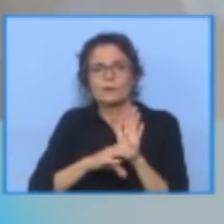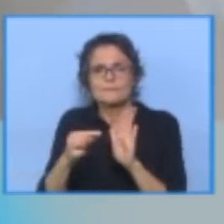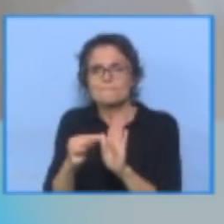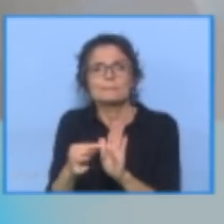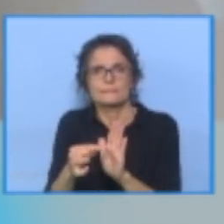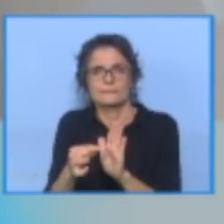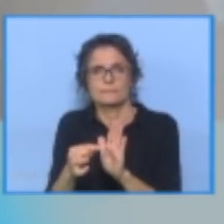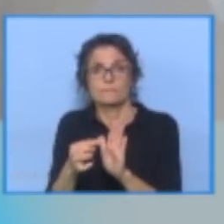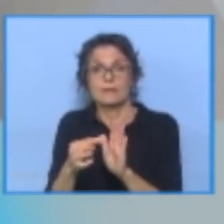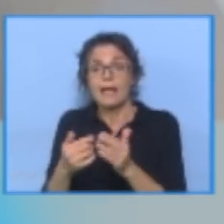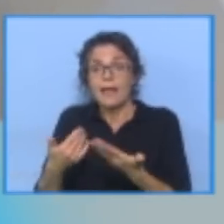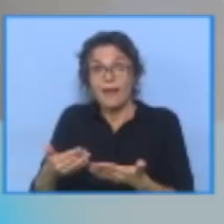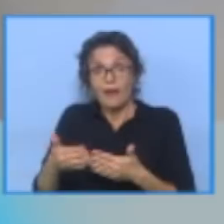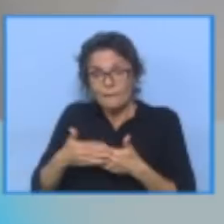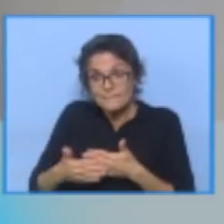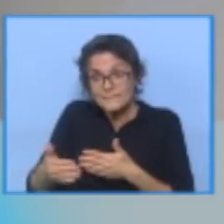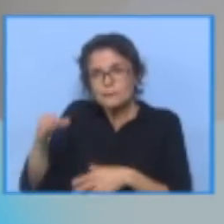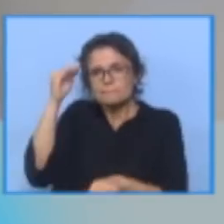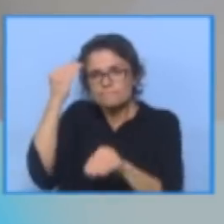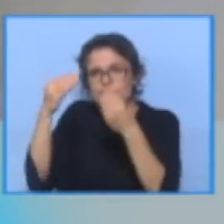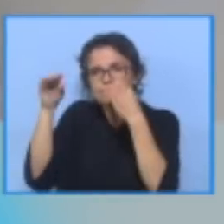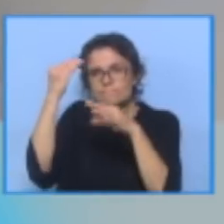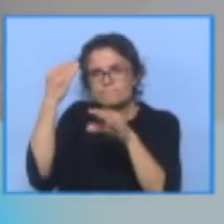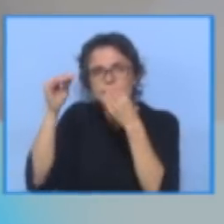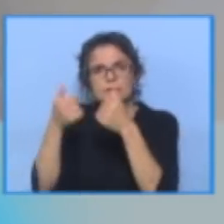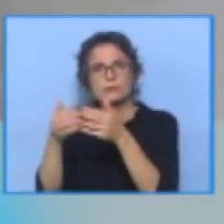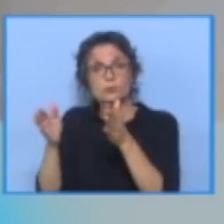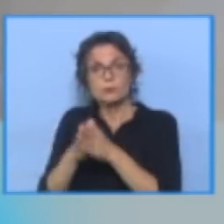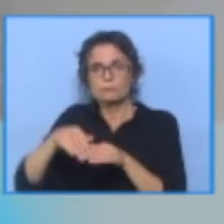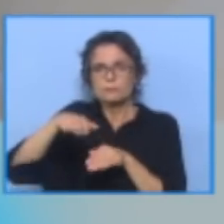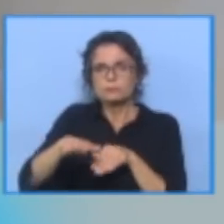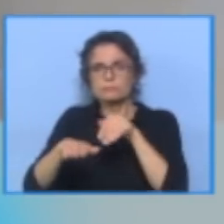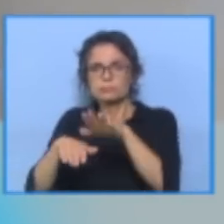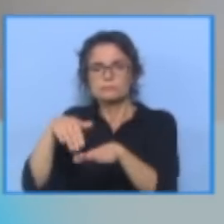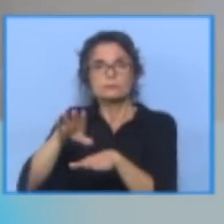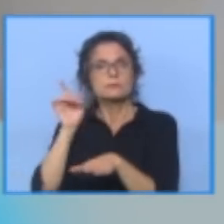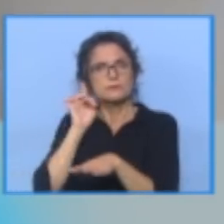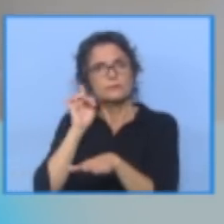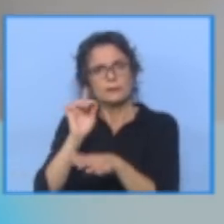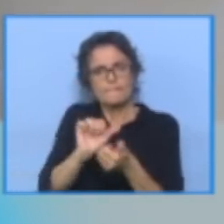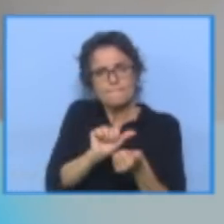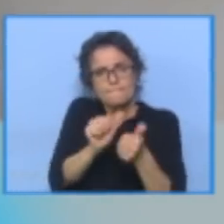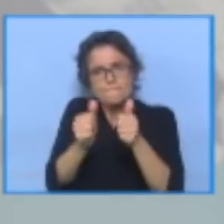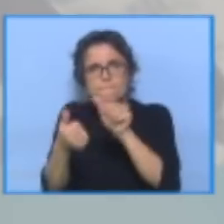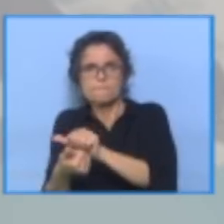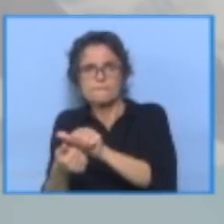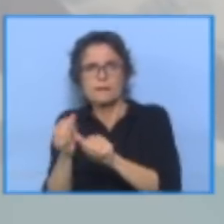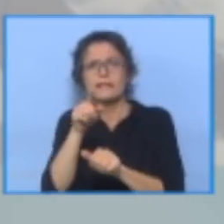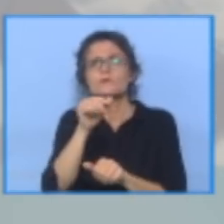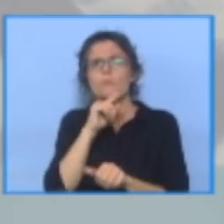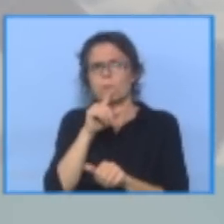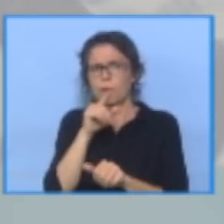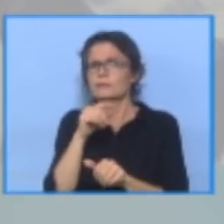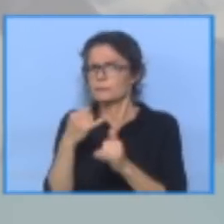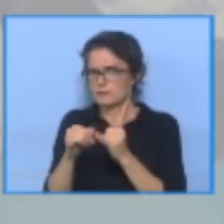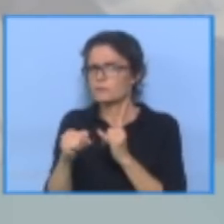É toda uma aprendizagem e aos poucos estão a ser dados passos importantes. E podem levar a excessos?